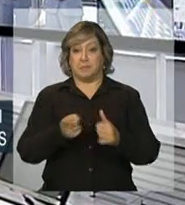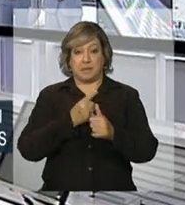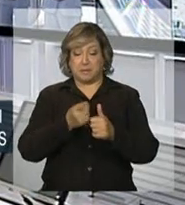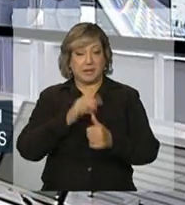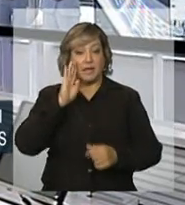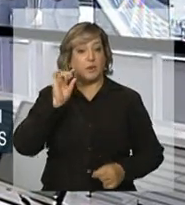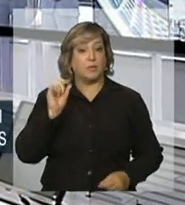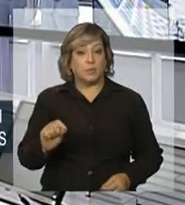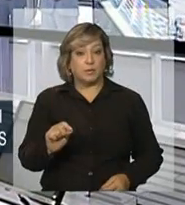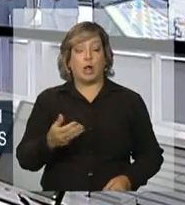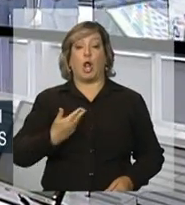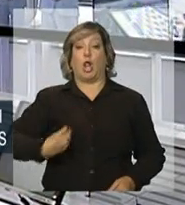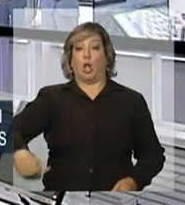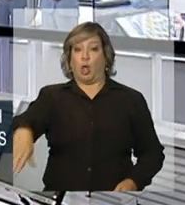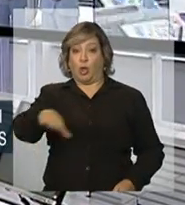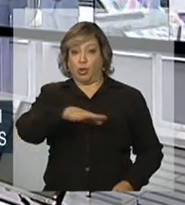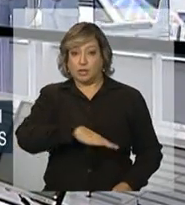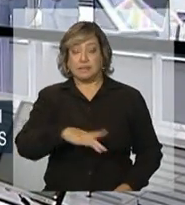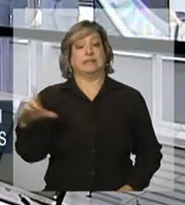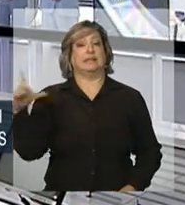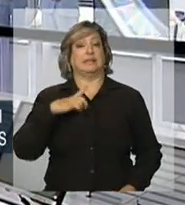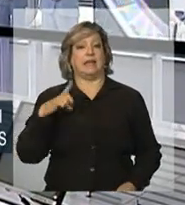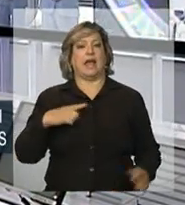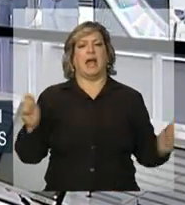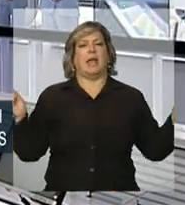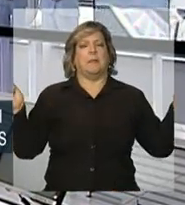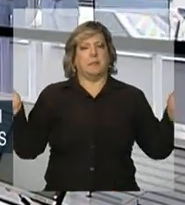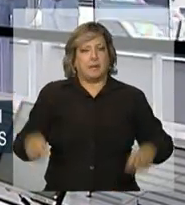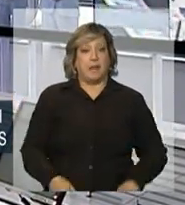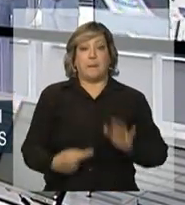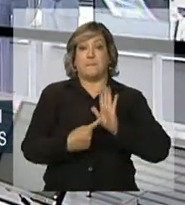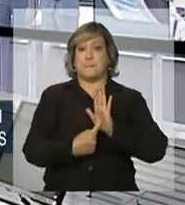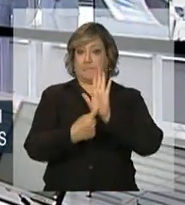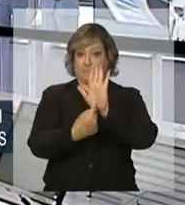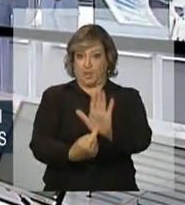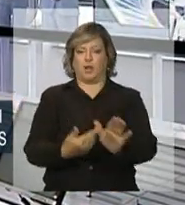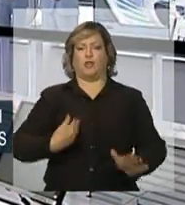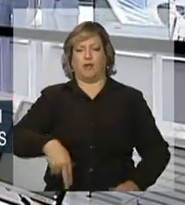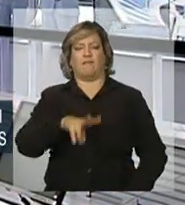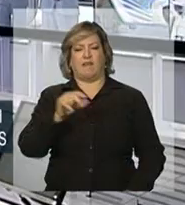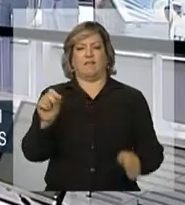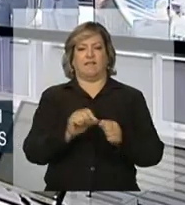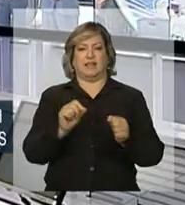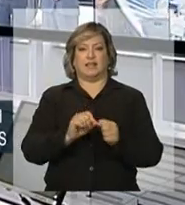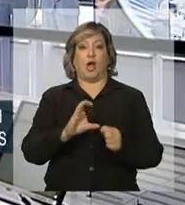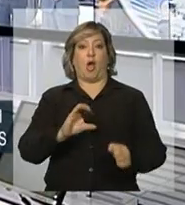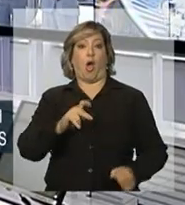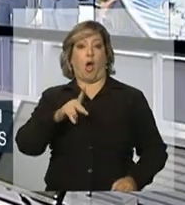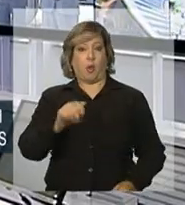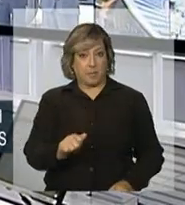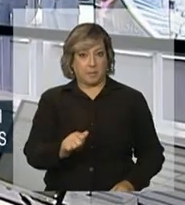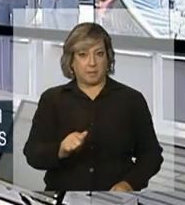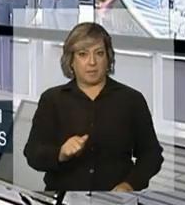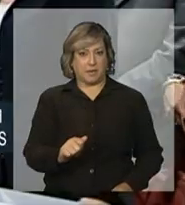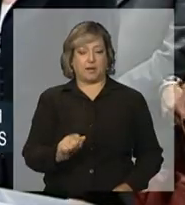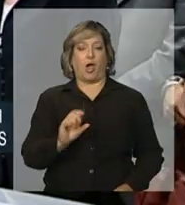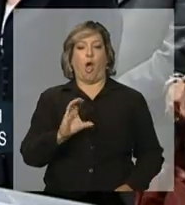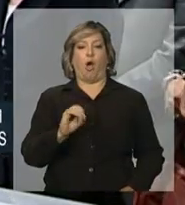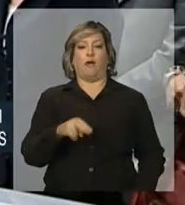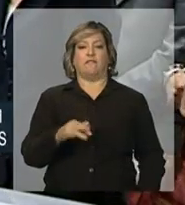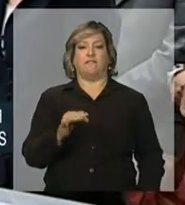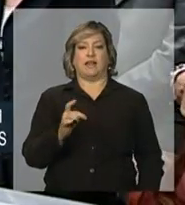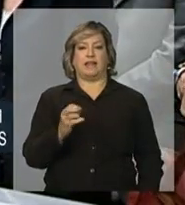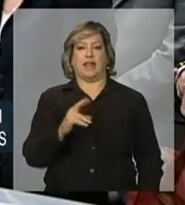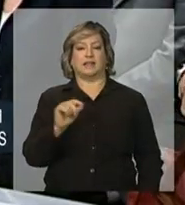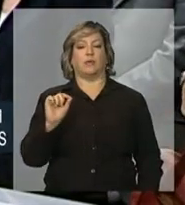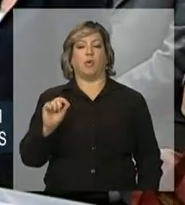primeiro, nós termos capacidade de mostrar que vamos fazer uma Copa das Confederações,